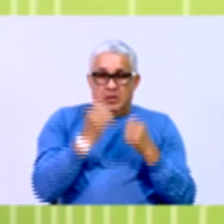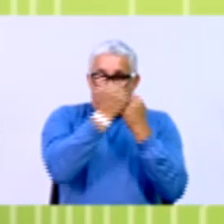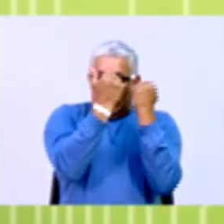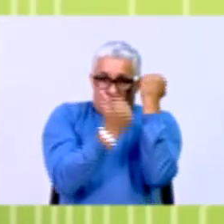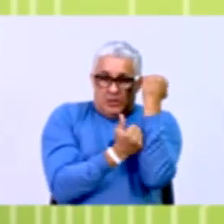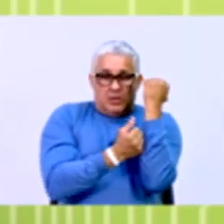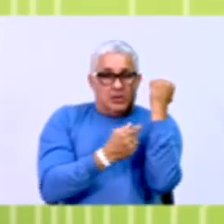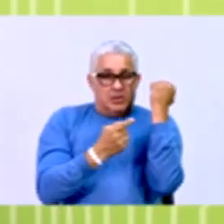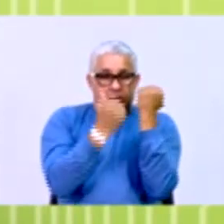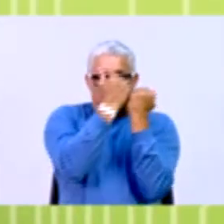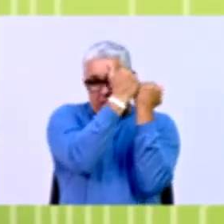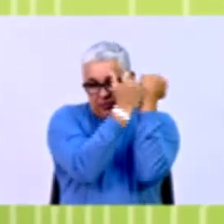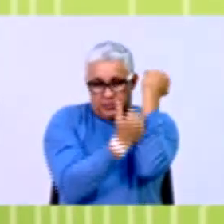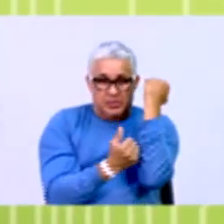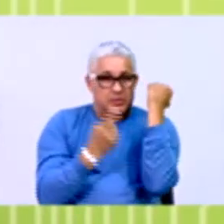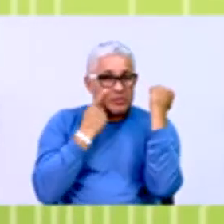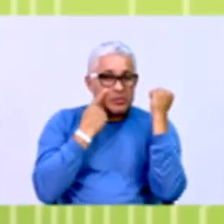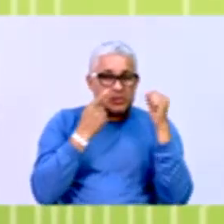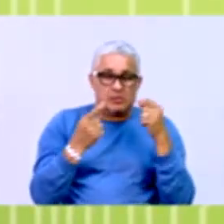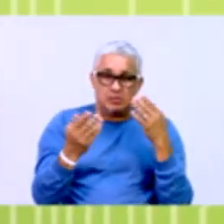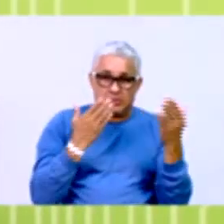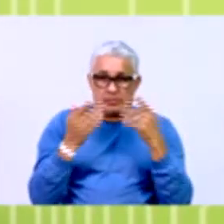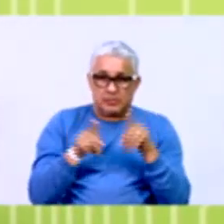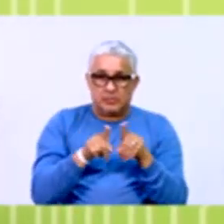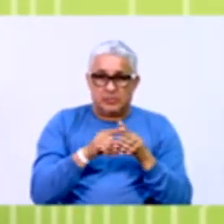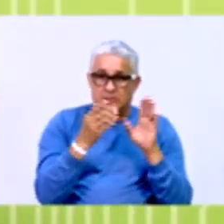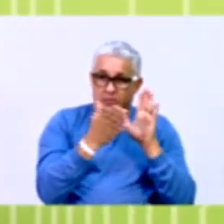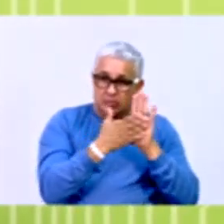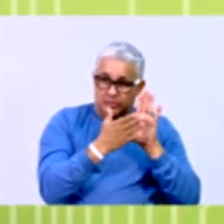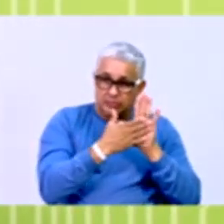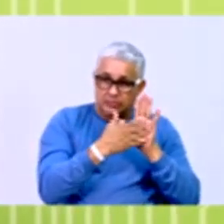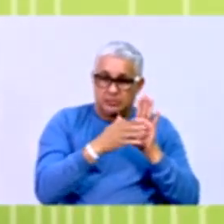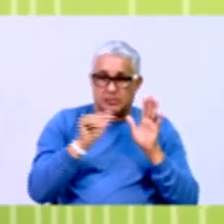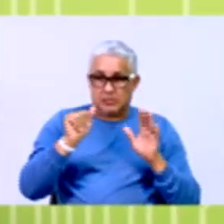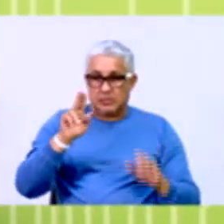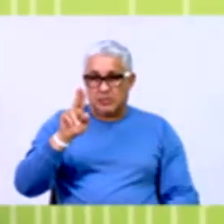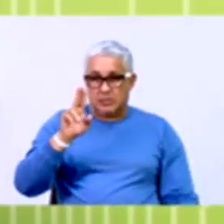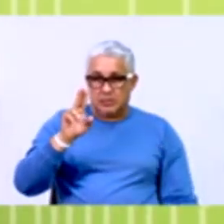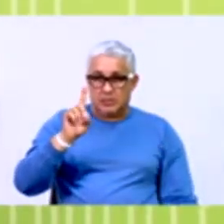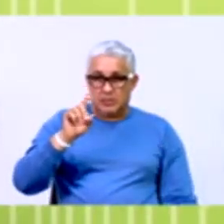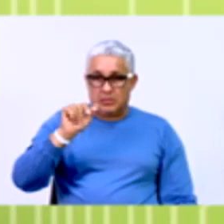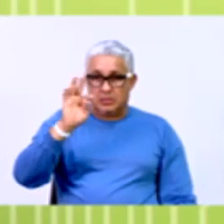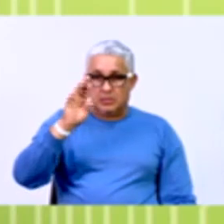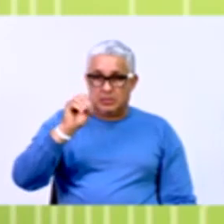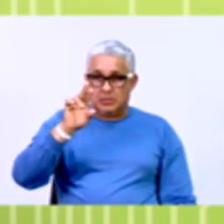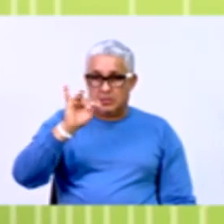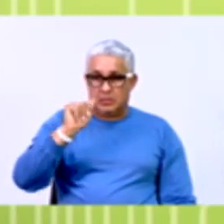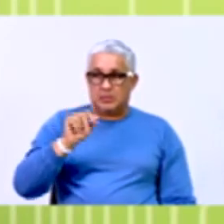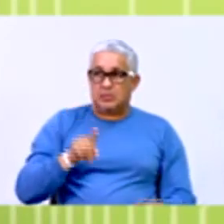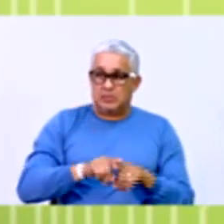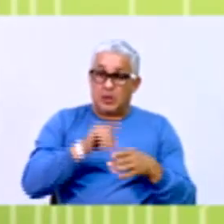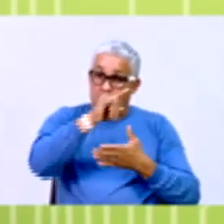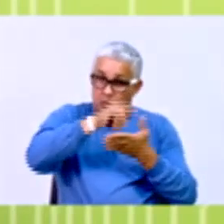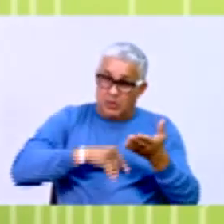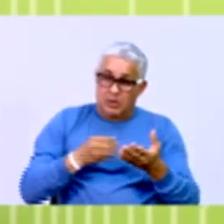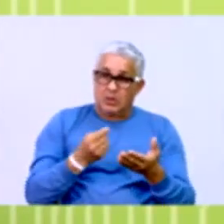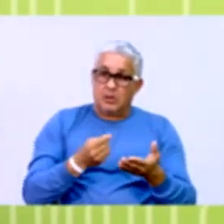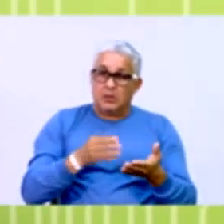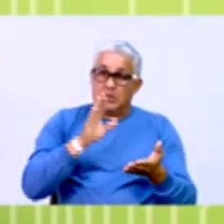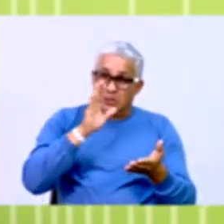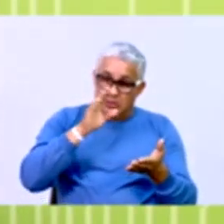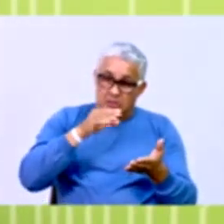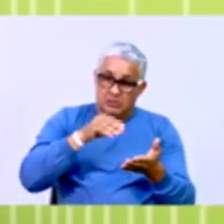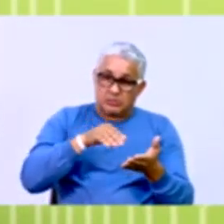aquela proposta de auditoria, vai também colocar as suas demandas e vai ser então formalizado através de um documento, e esse documento vai